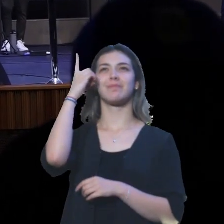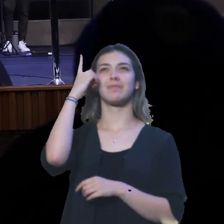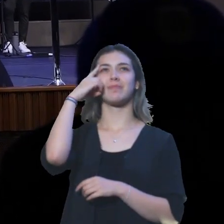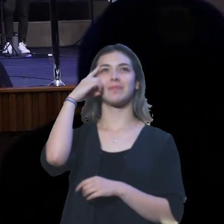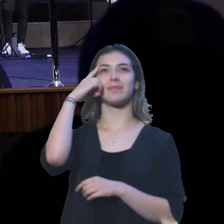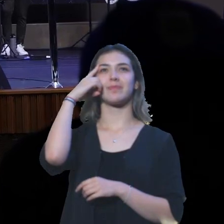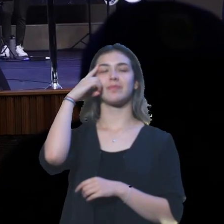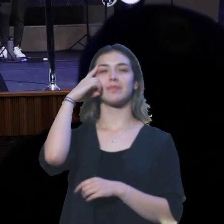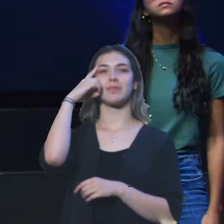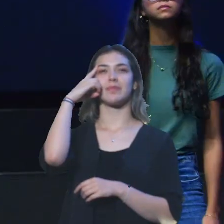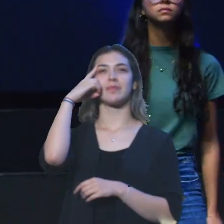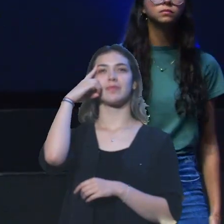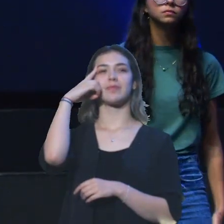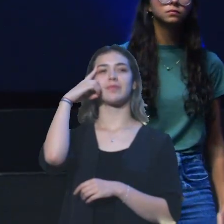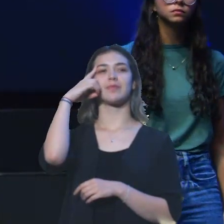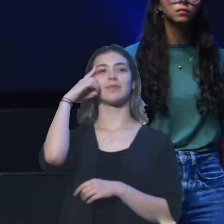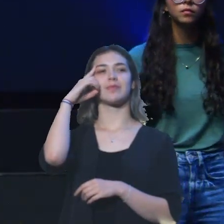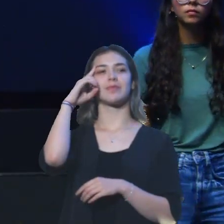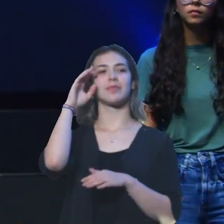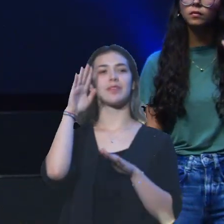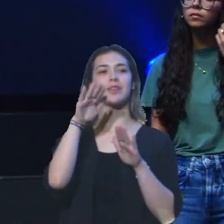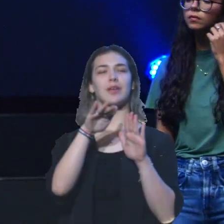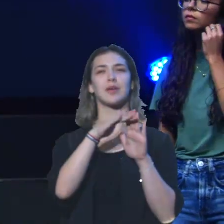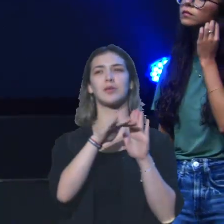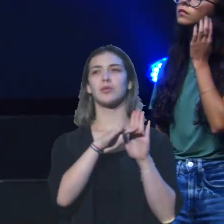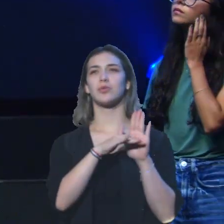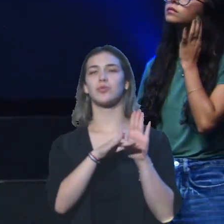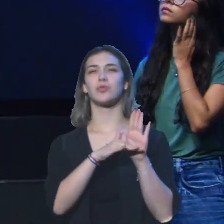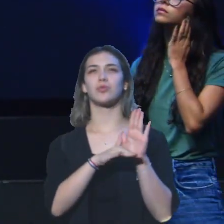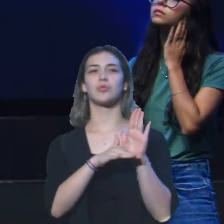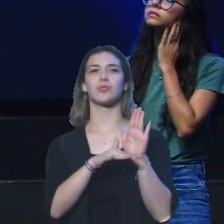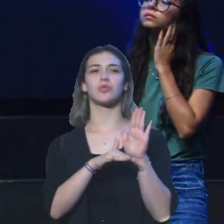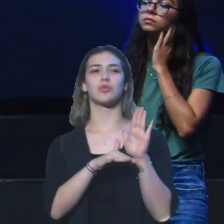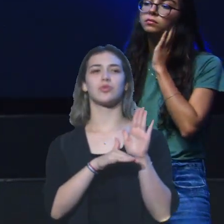Faz uma lista na sua cabeça de tudo aquilo que